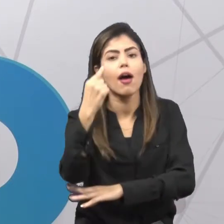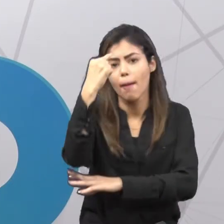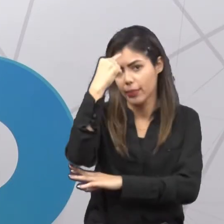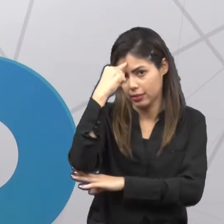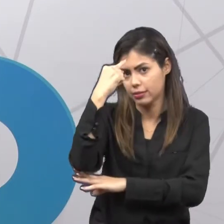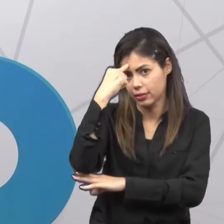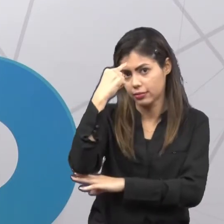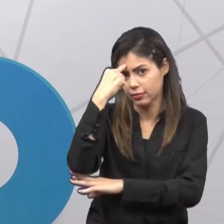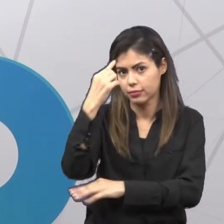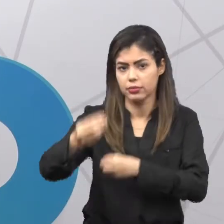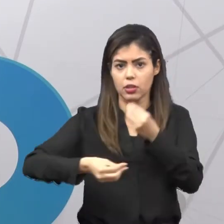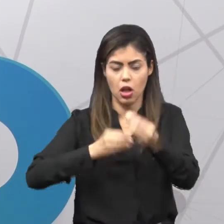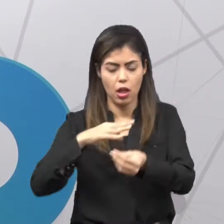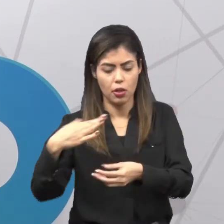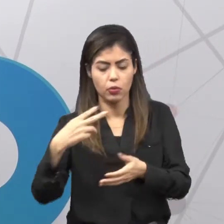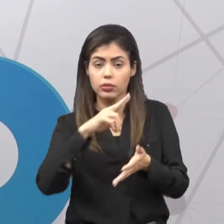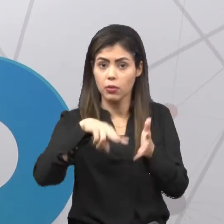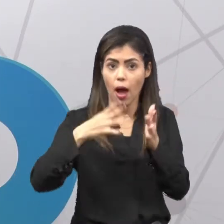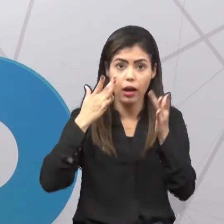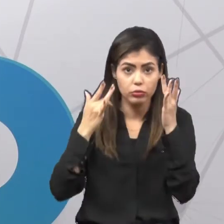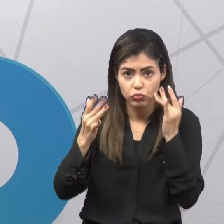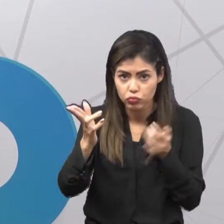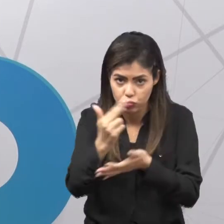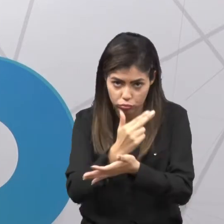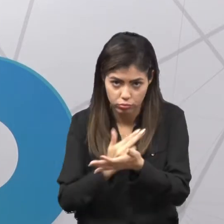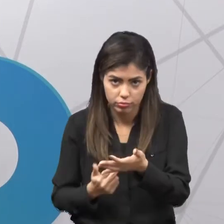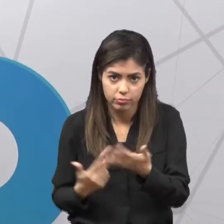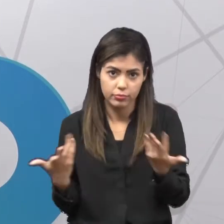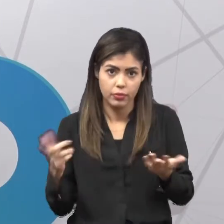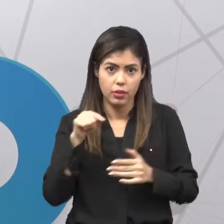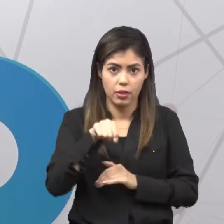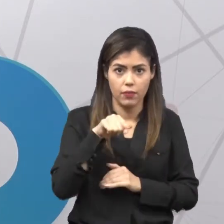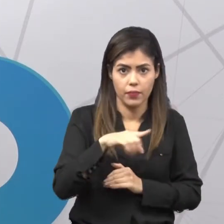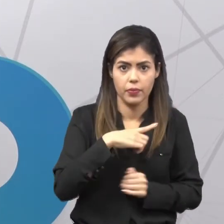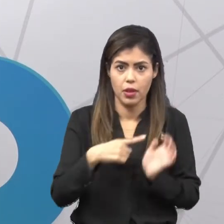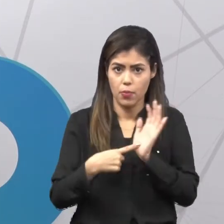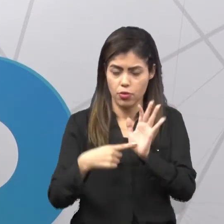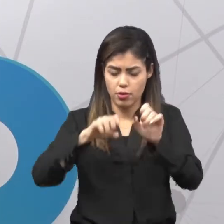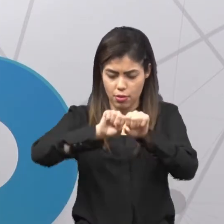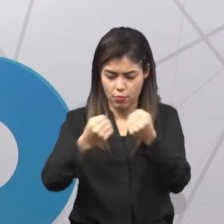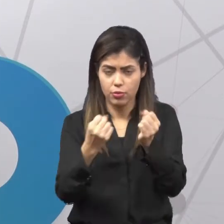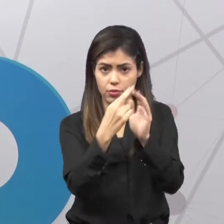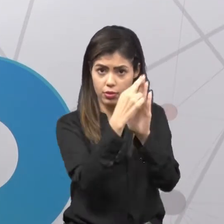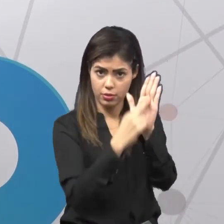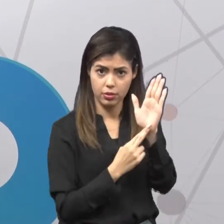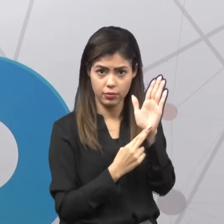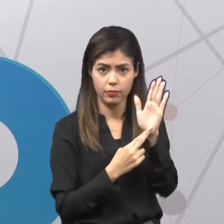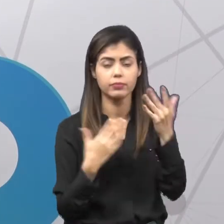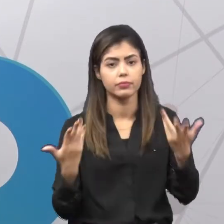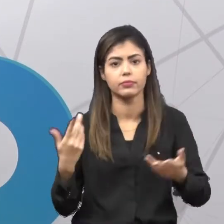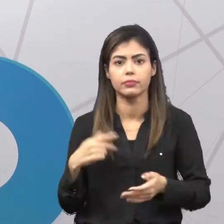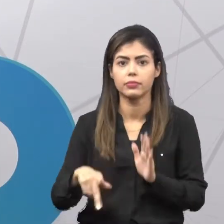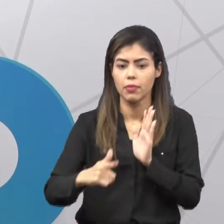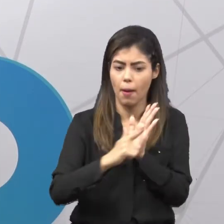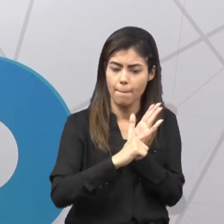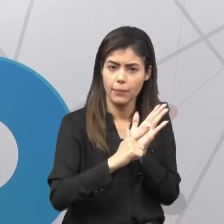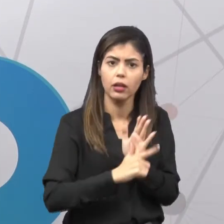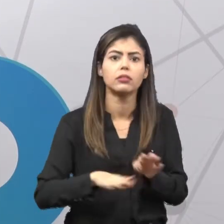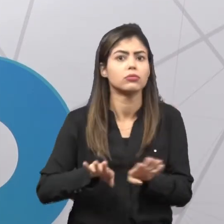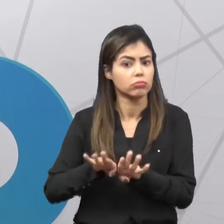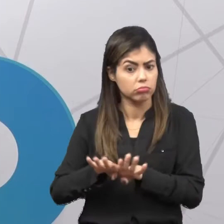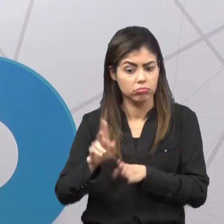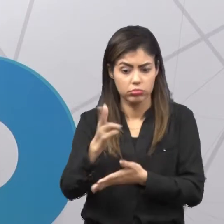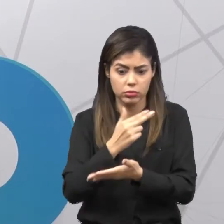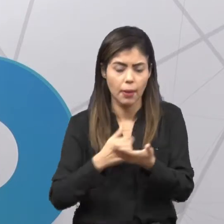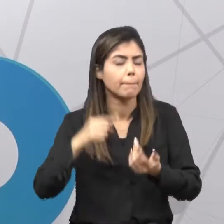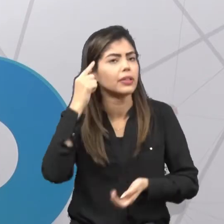pensar a dança enquanto arte. E ela vai propor essa ruptura, que é um dos papéis da arte, né? Pensar de